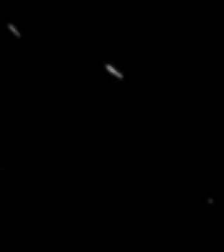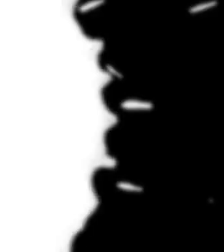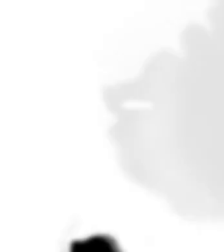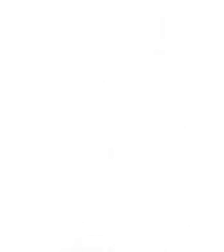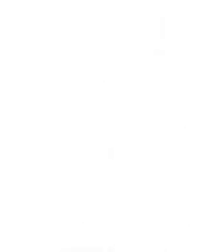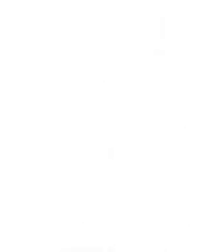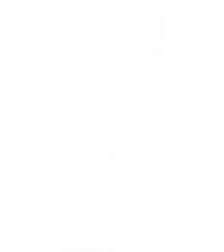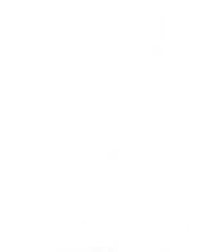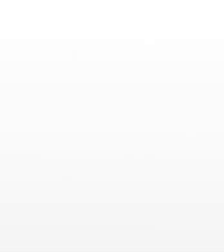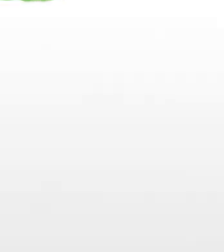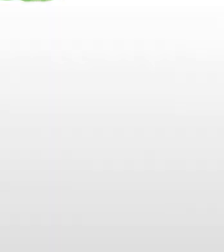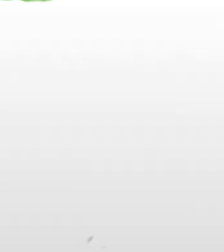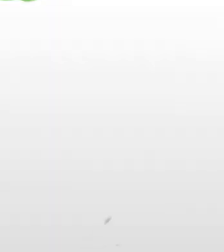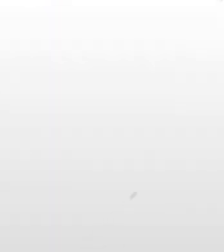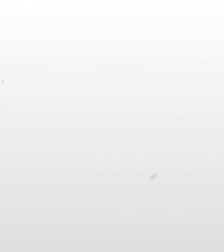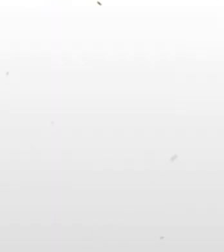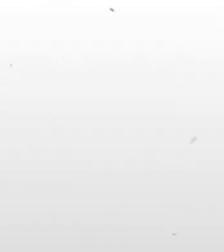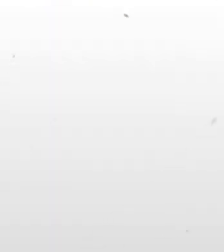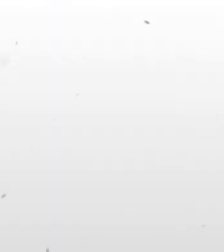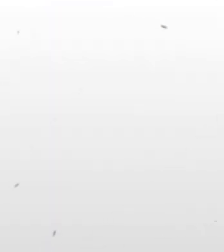Brasil.